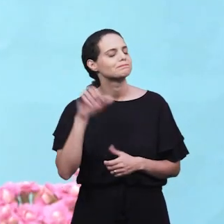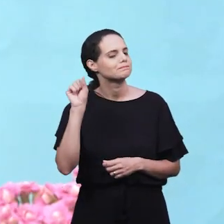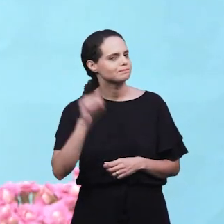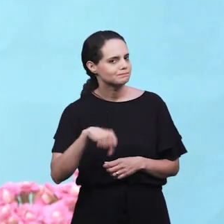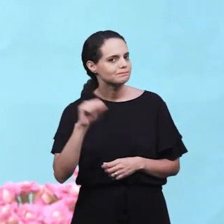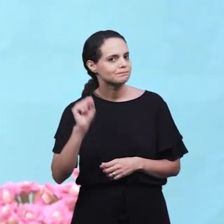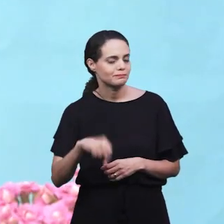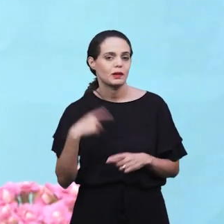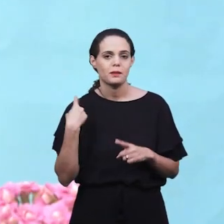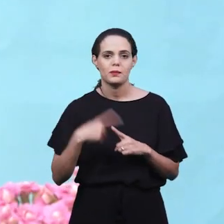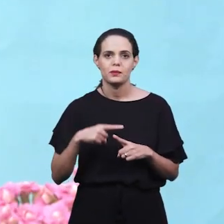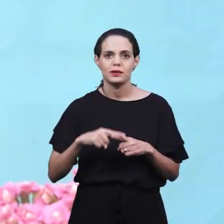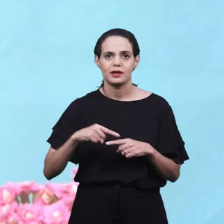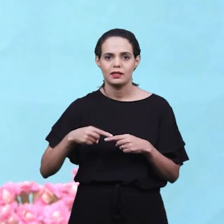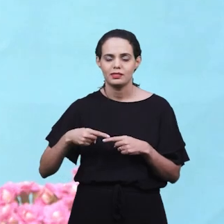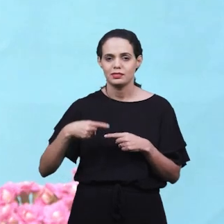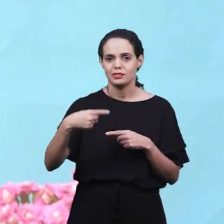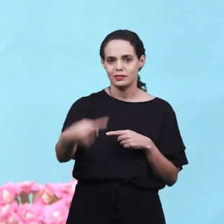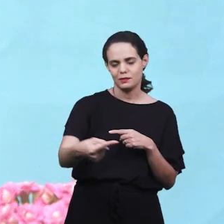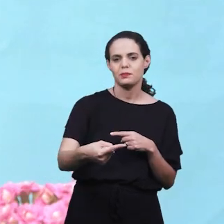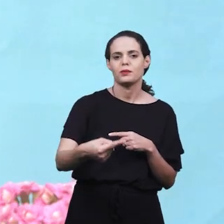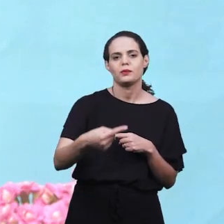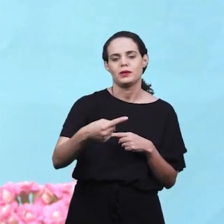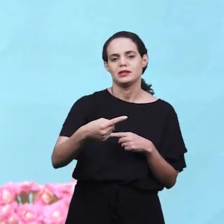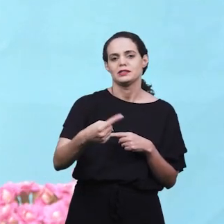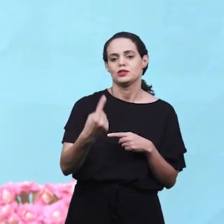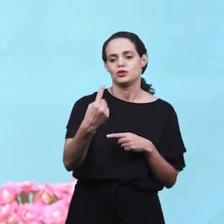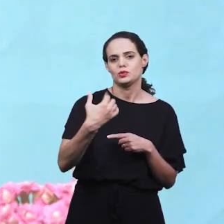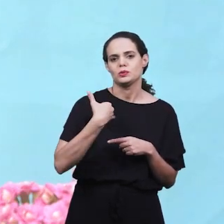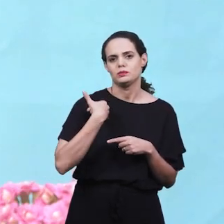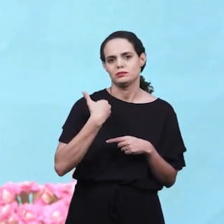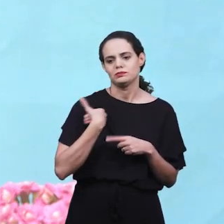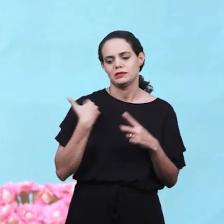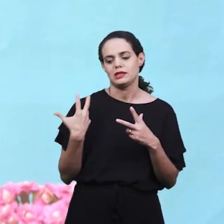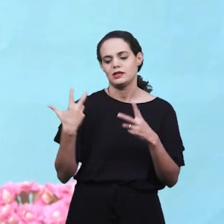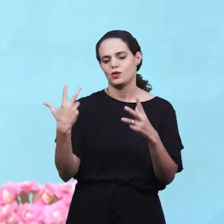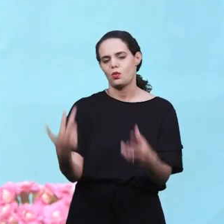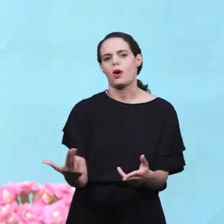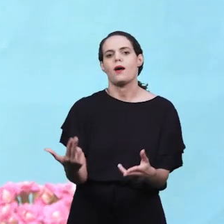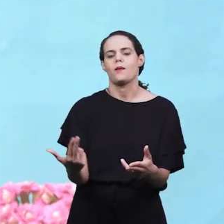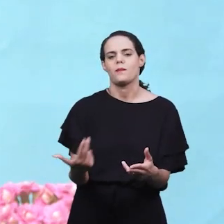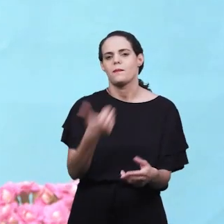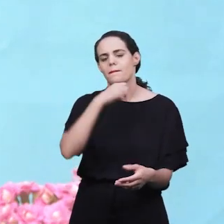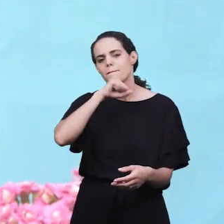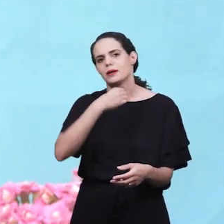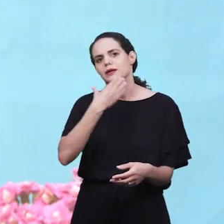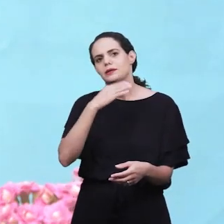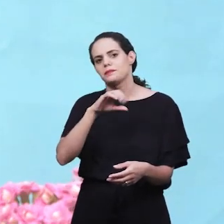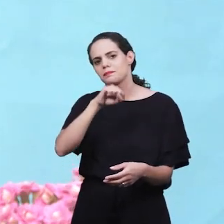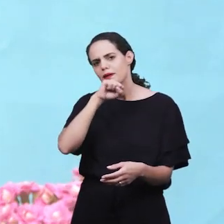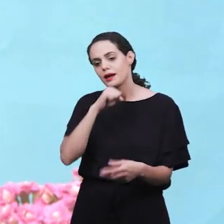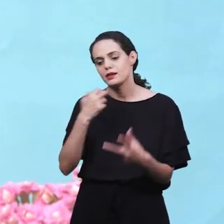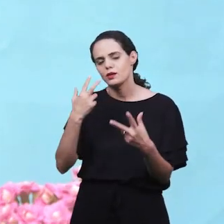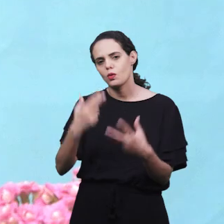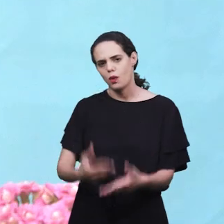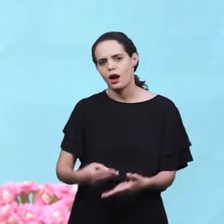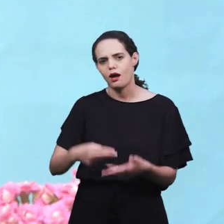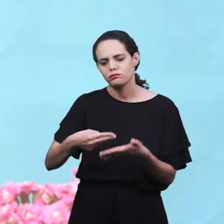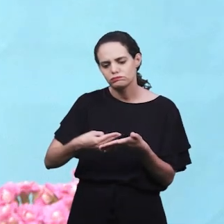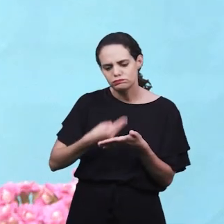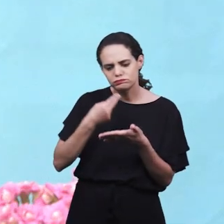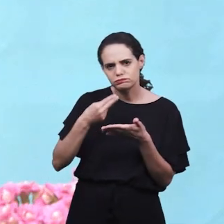12 meses, a criança tende a imitar os pais. Vai querer comer no mesmo prato, com os mesmos talheres. Então,